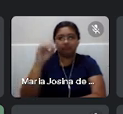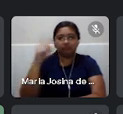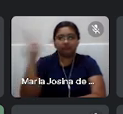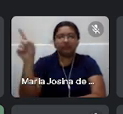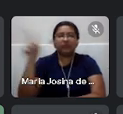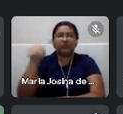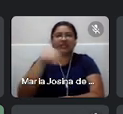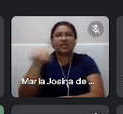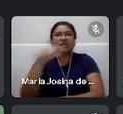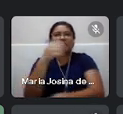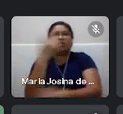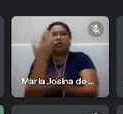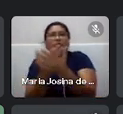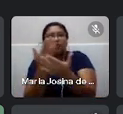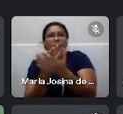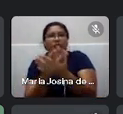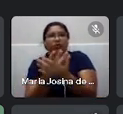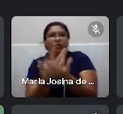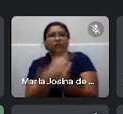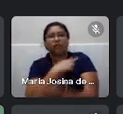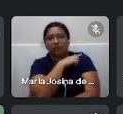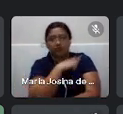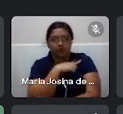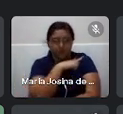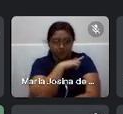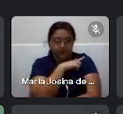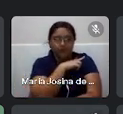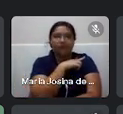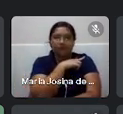médio, que vocês viram lá com a tia Terezinha.